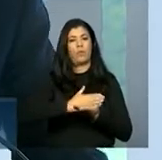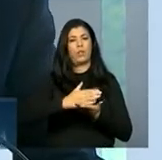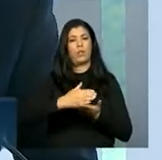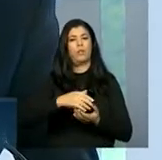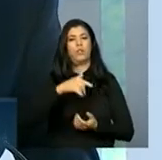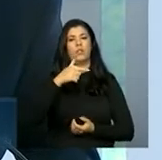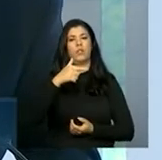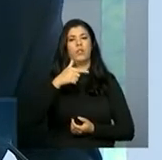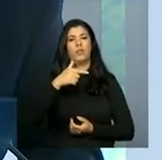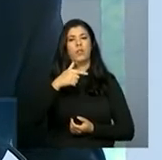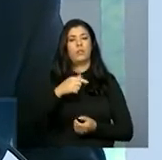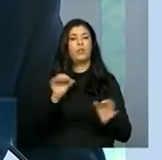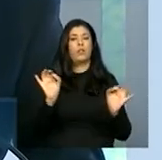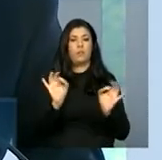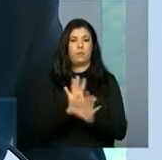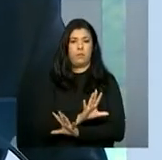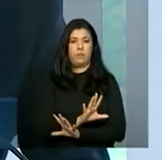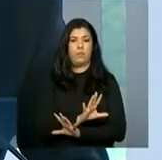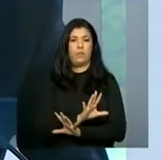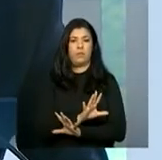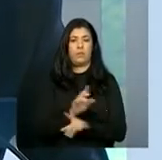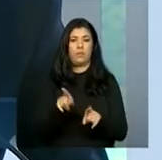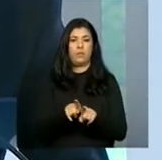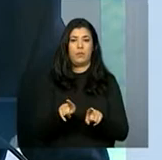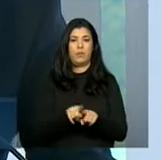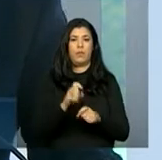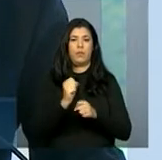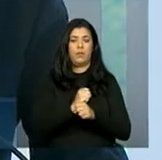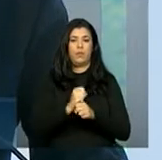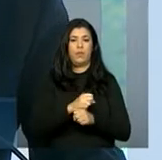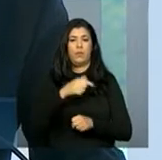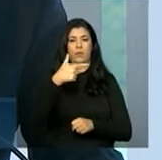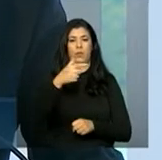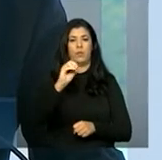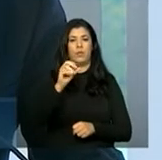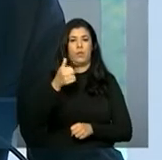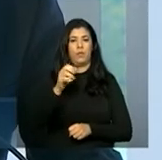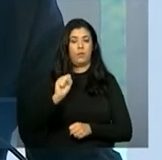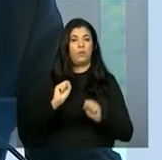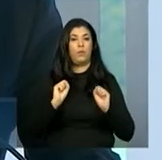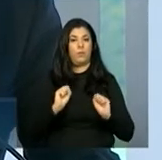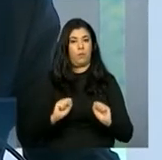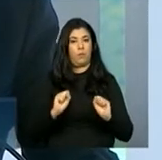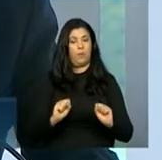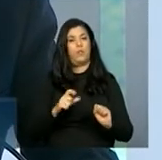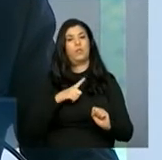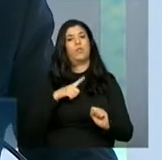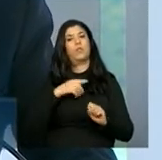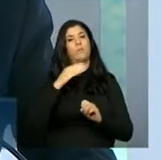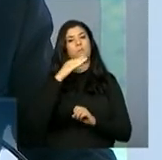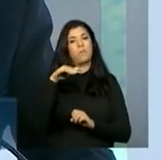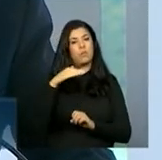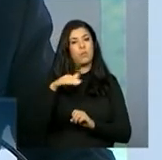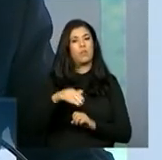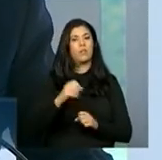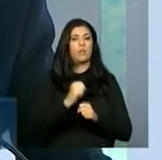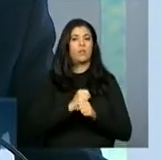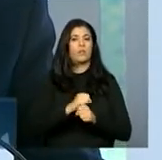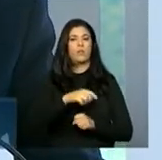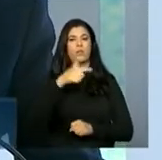início de 2018 está concluída mas tenho certeza que Há possibilidades de meados de